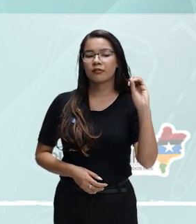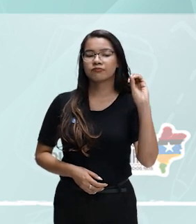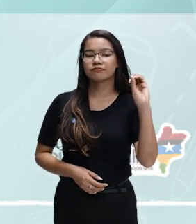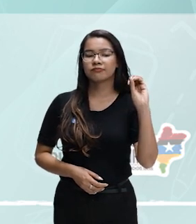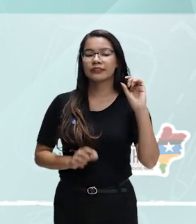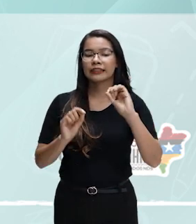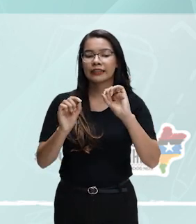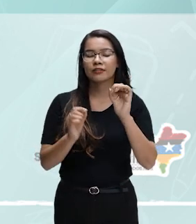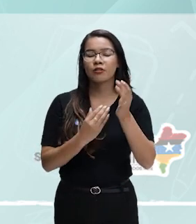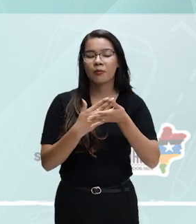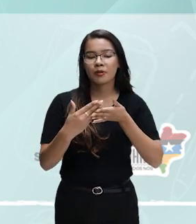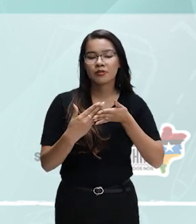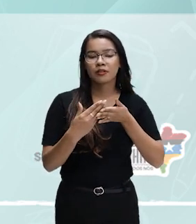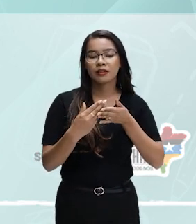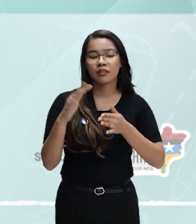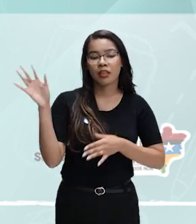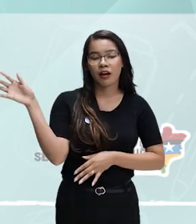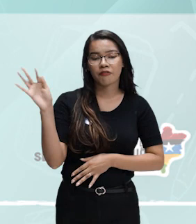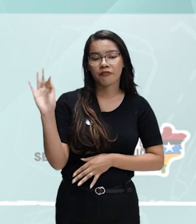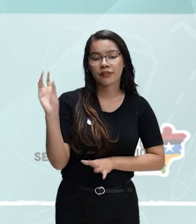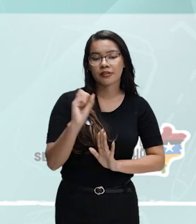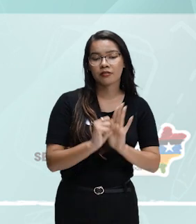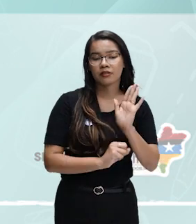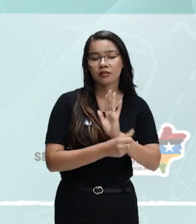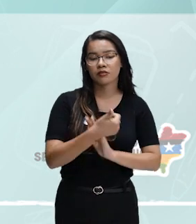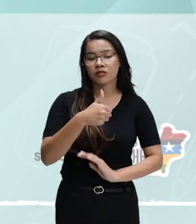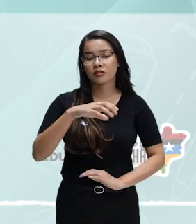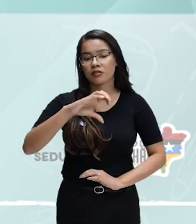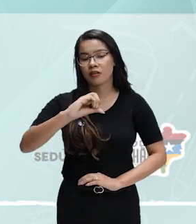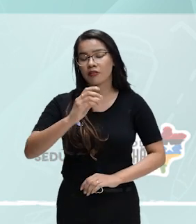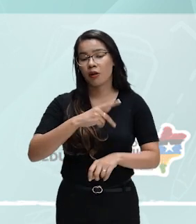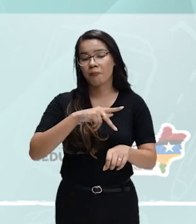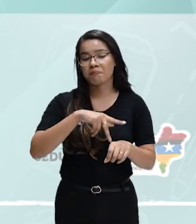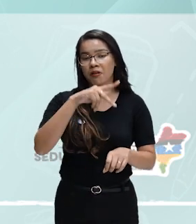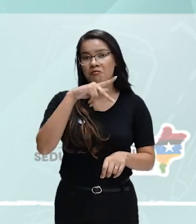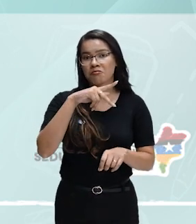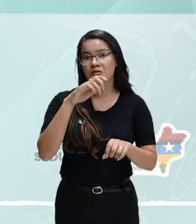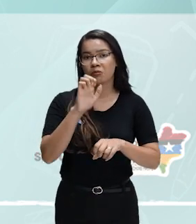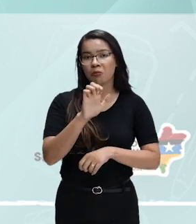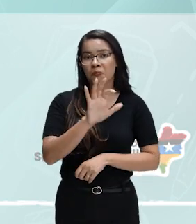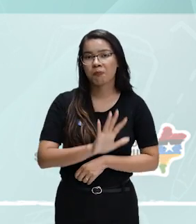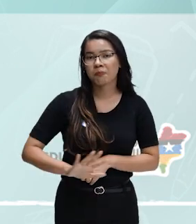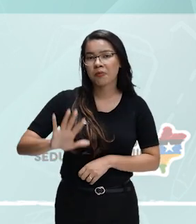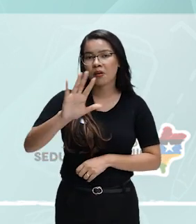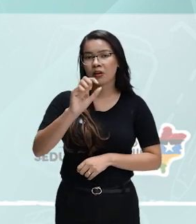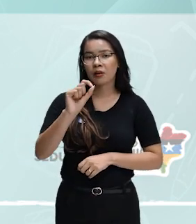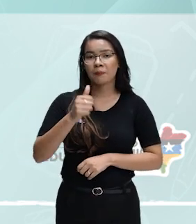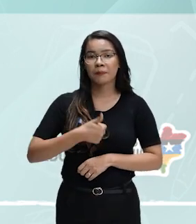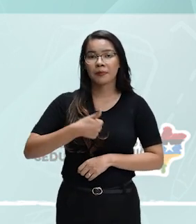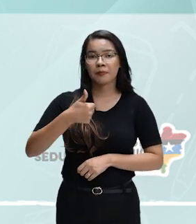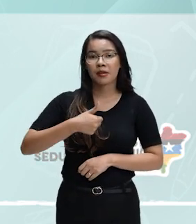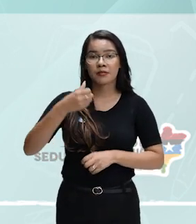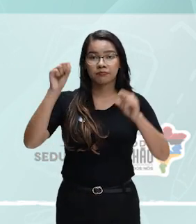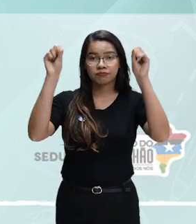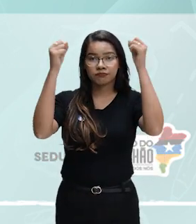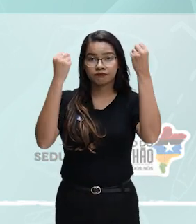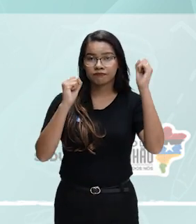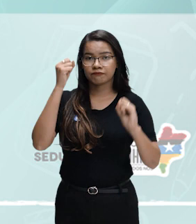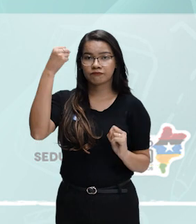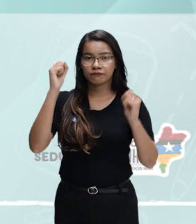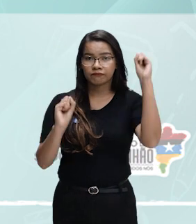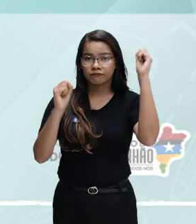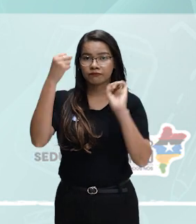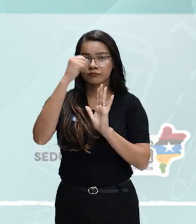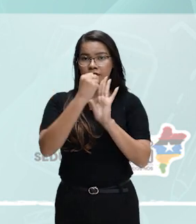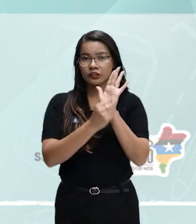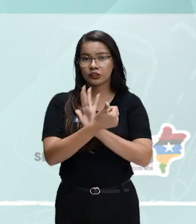XIX. A França é um dos países europeus que primeiro se industrializou, né? No século XVIII ainda. Então,